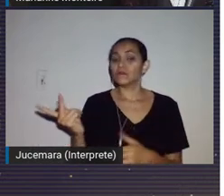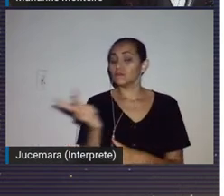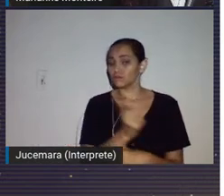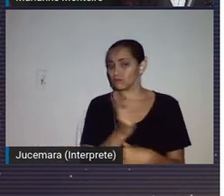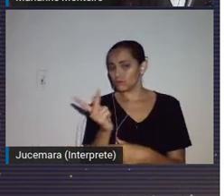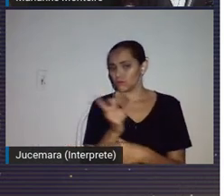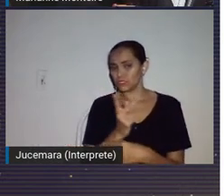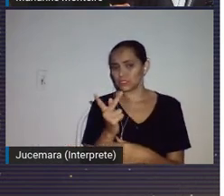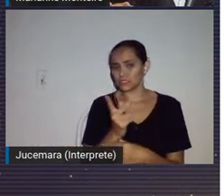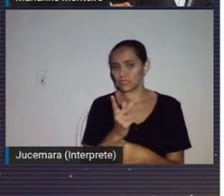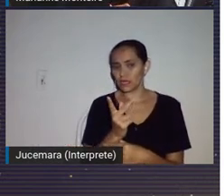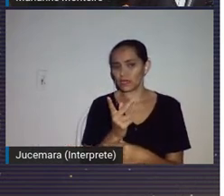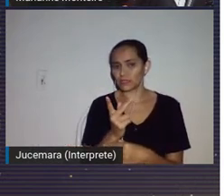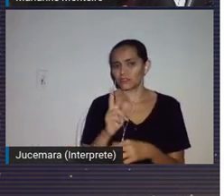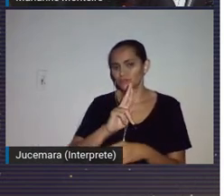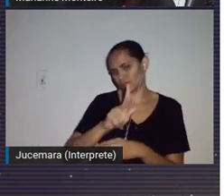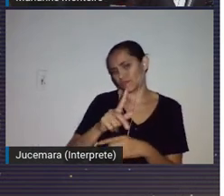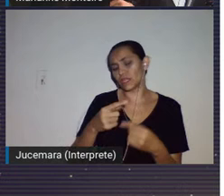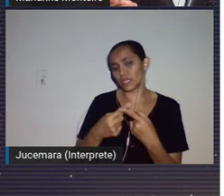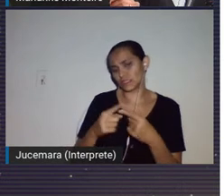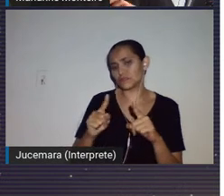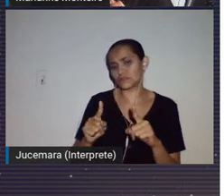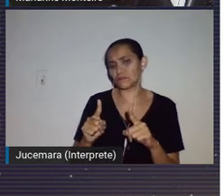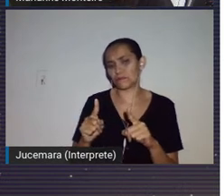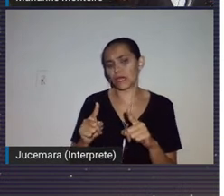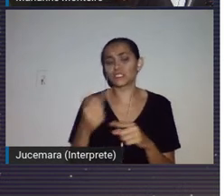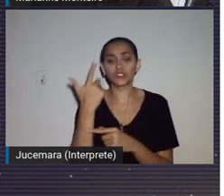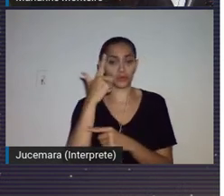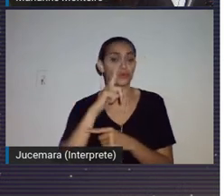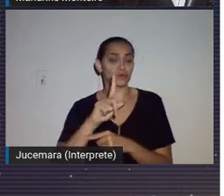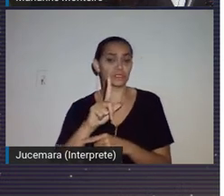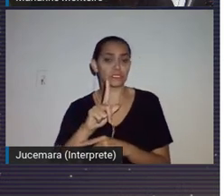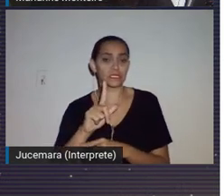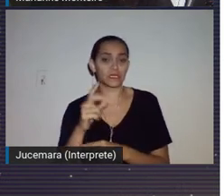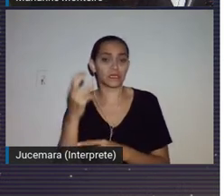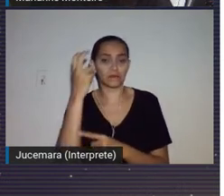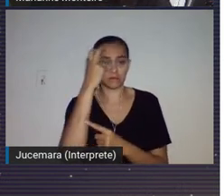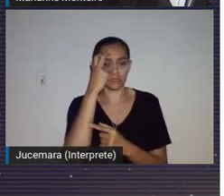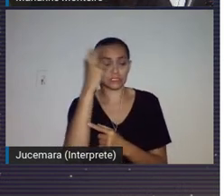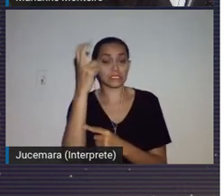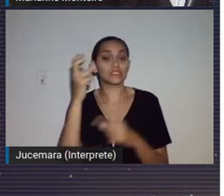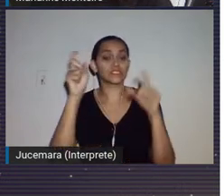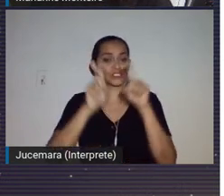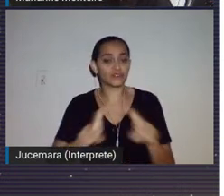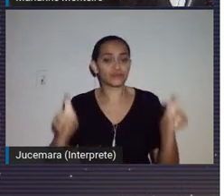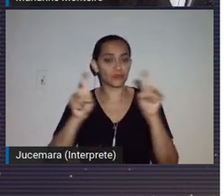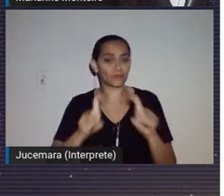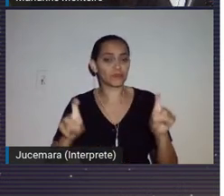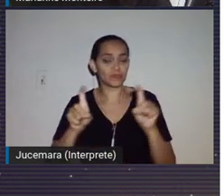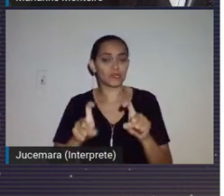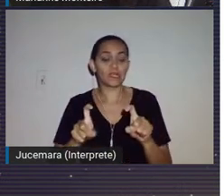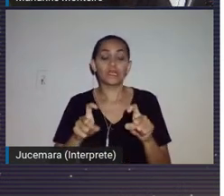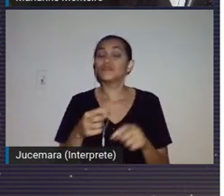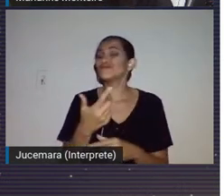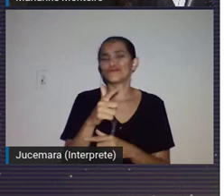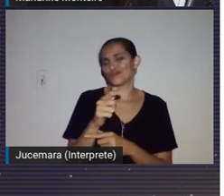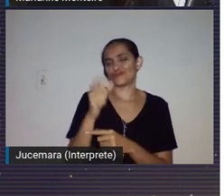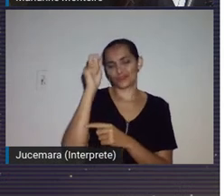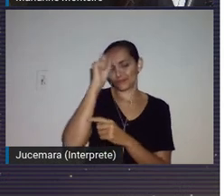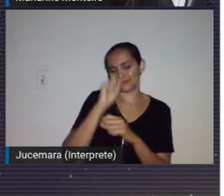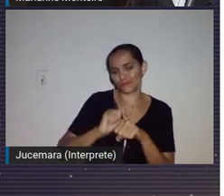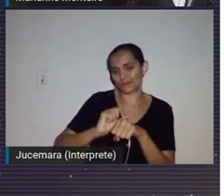né, para inteligência artificial. E na época também eu não tinha quase nenhum conhecimento sobre o